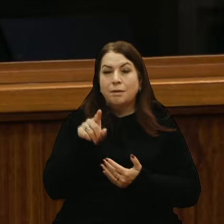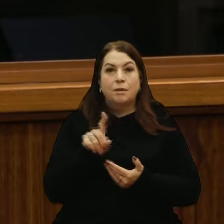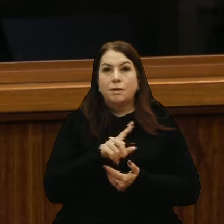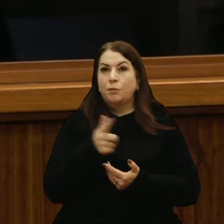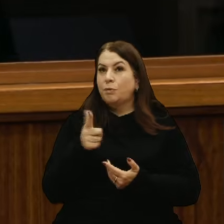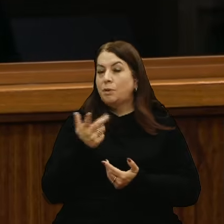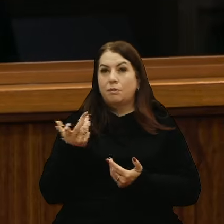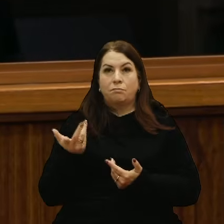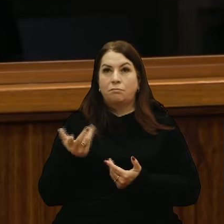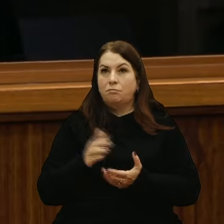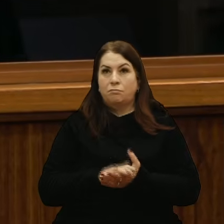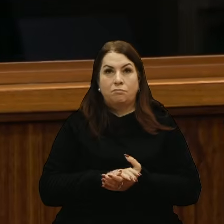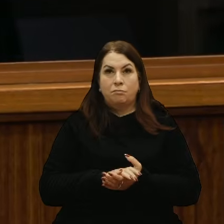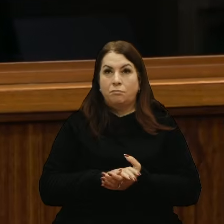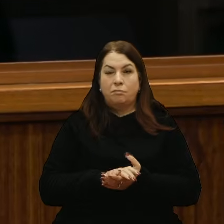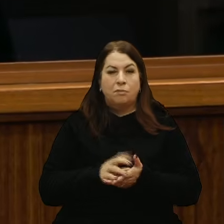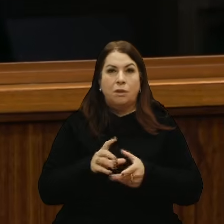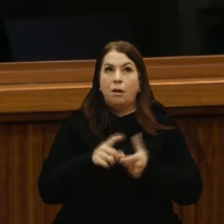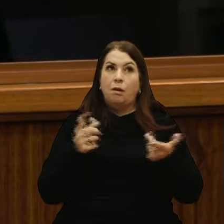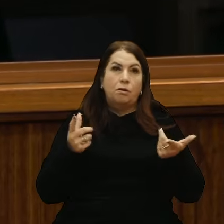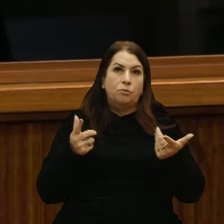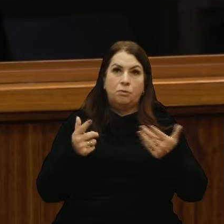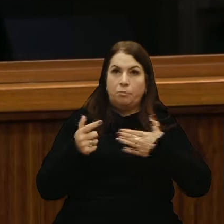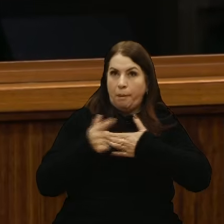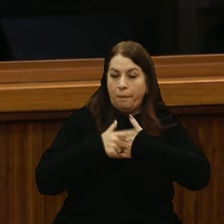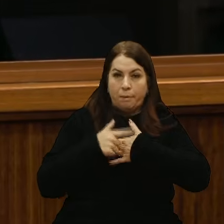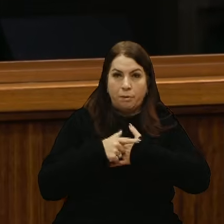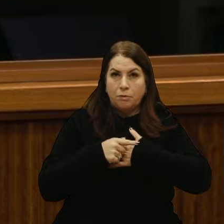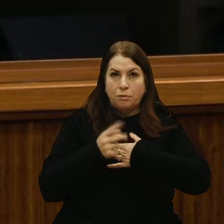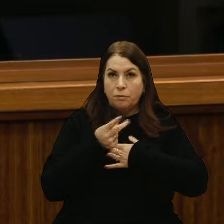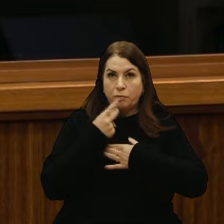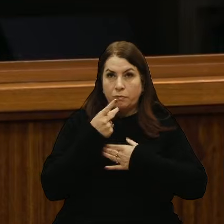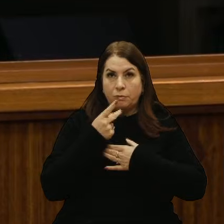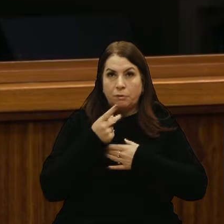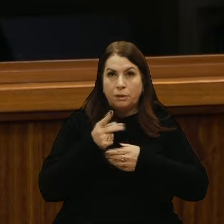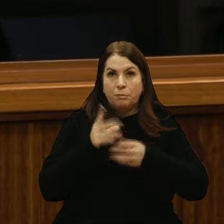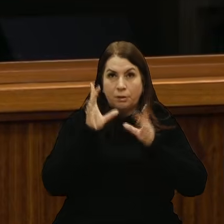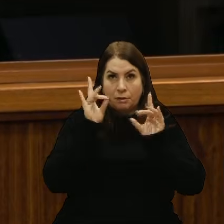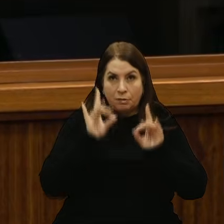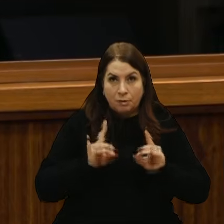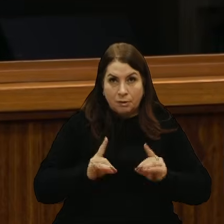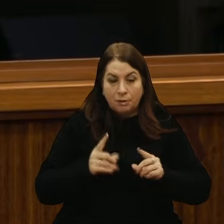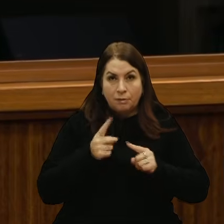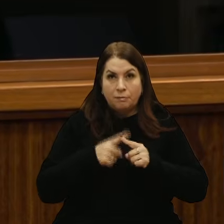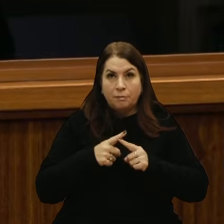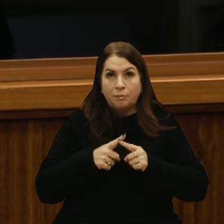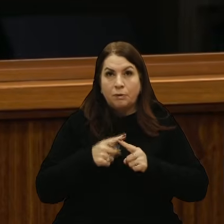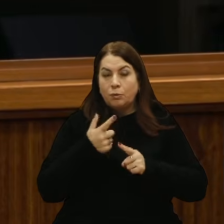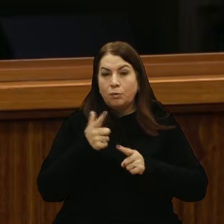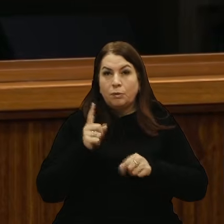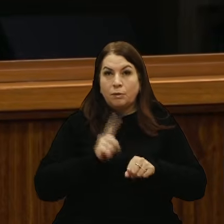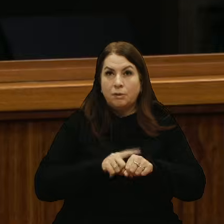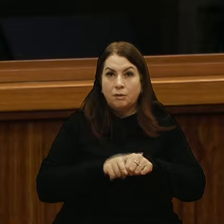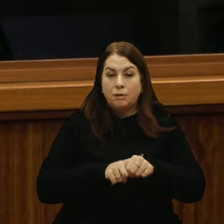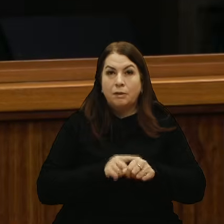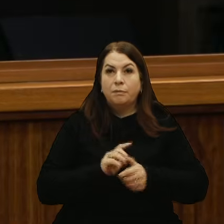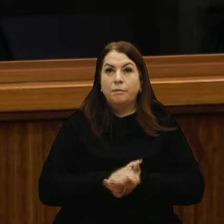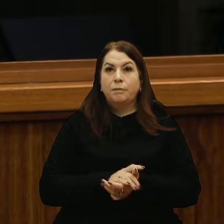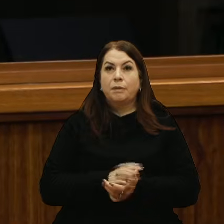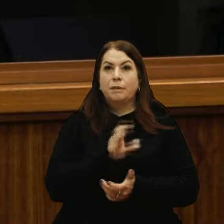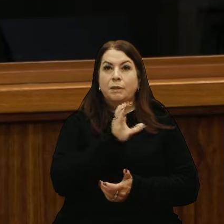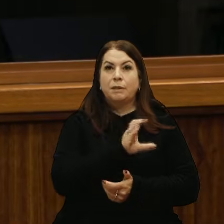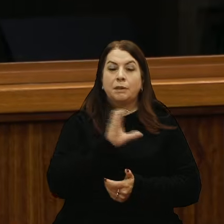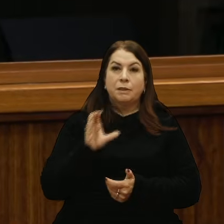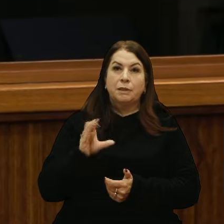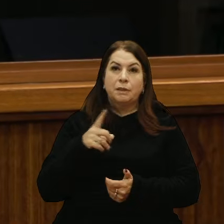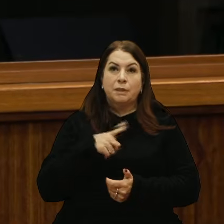têm tido grandes funções, eu agora que não vou me detalhar, porque não teria tempo, mas CCs